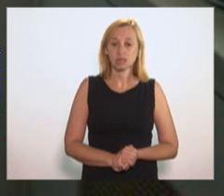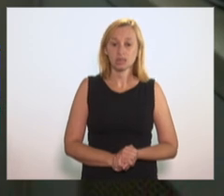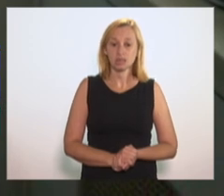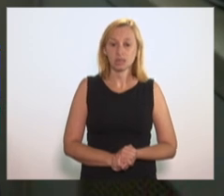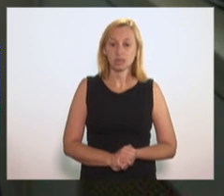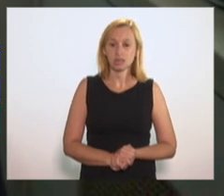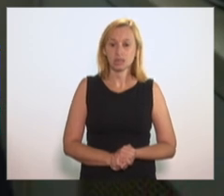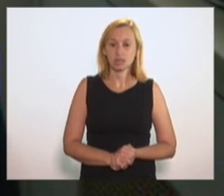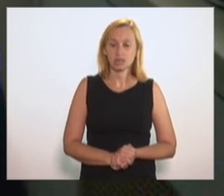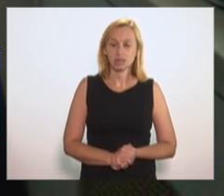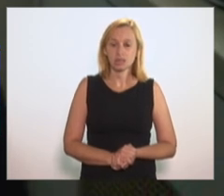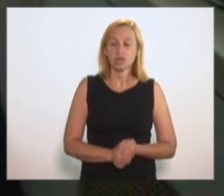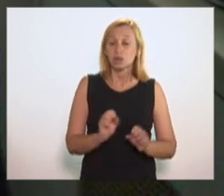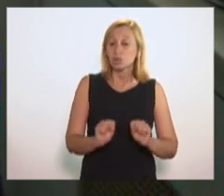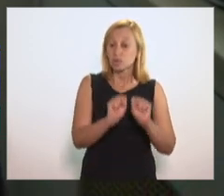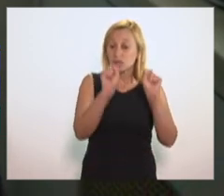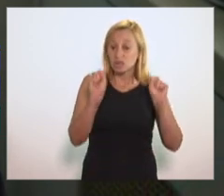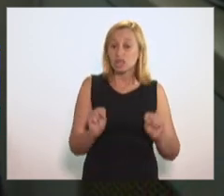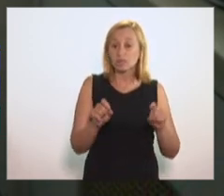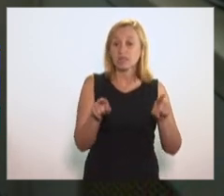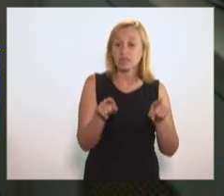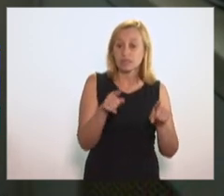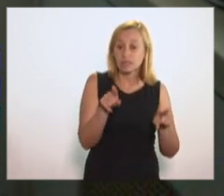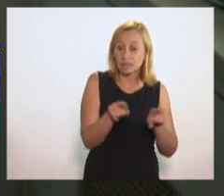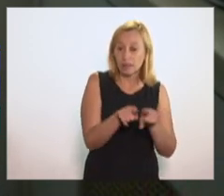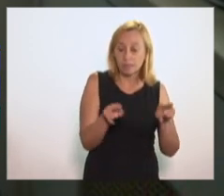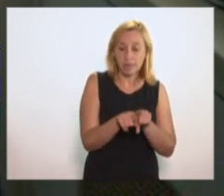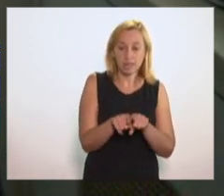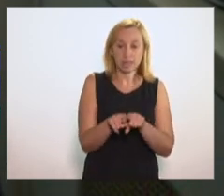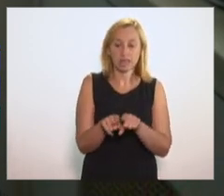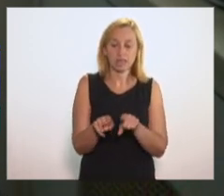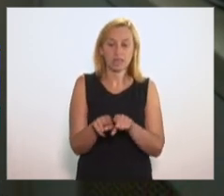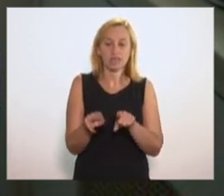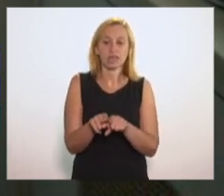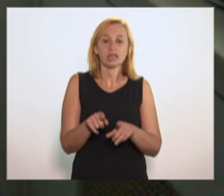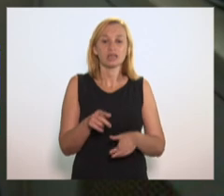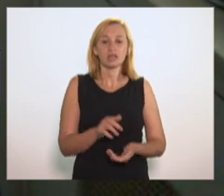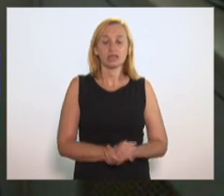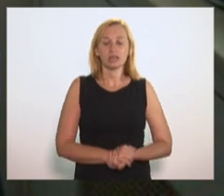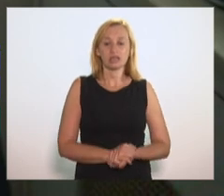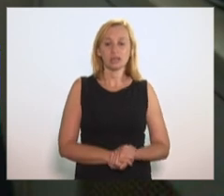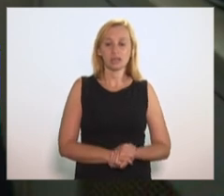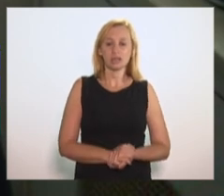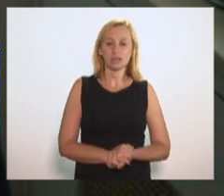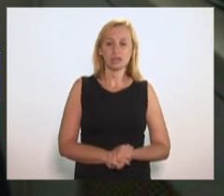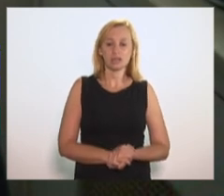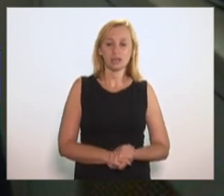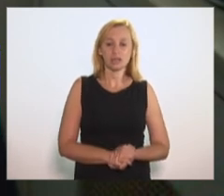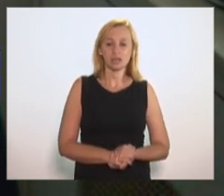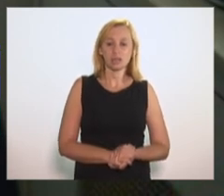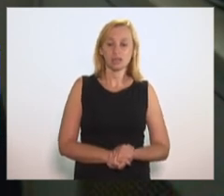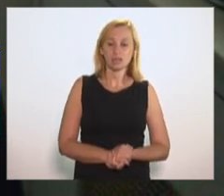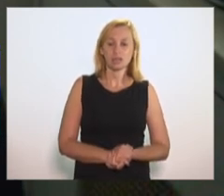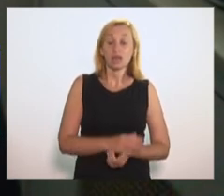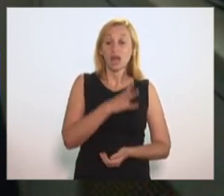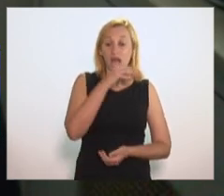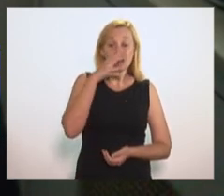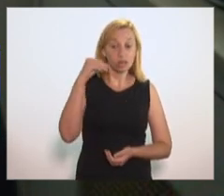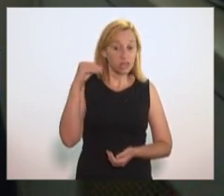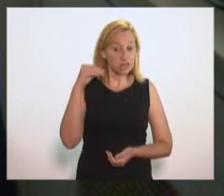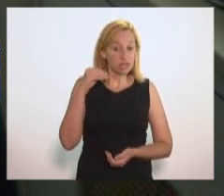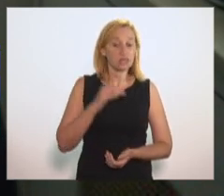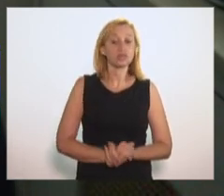o sistema também que tratava dos menores adolescentes